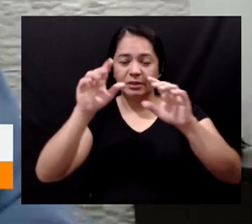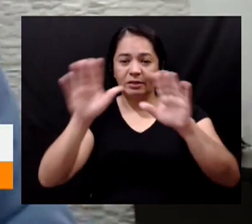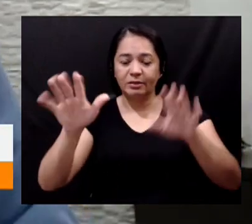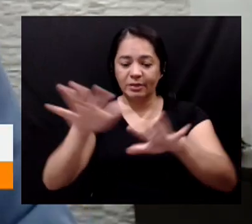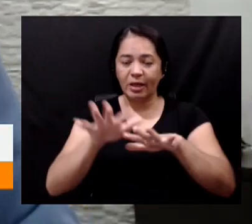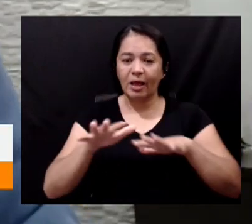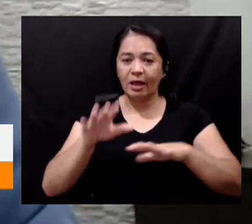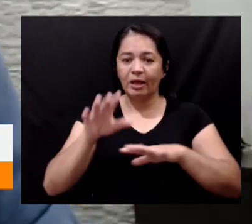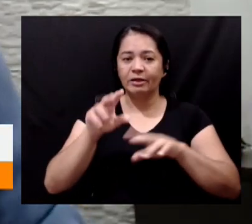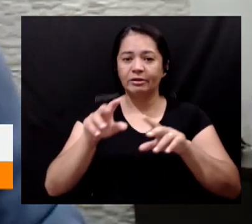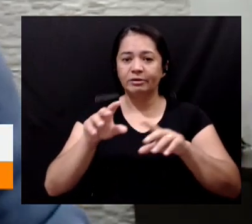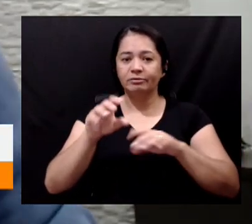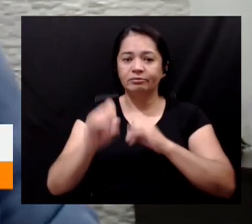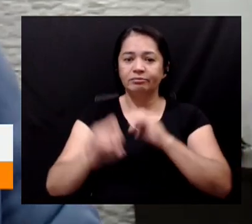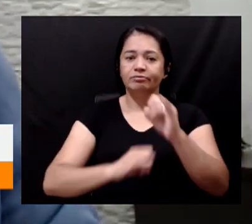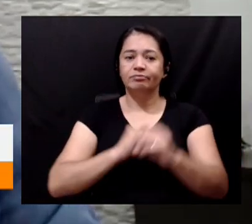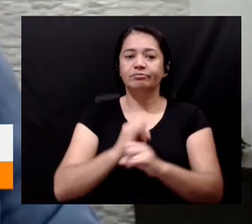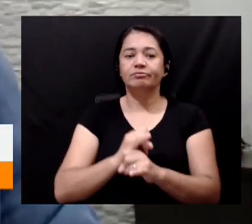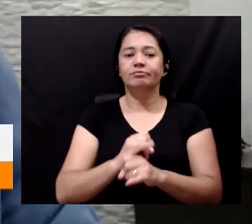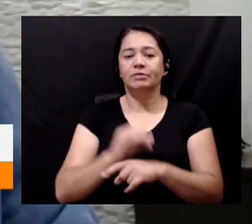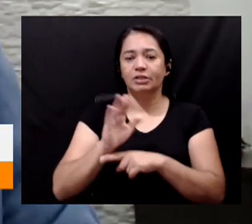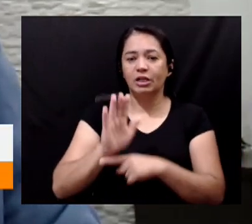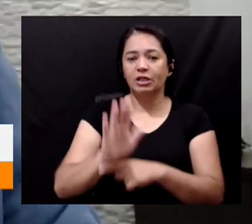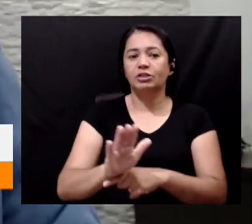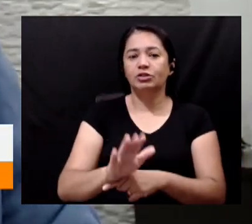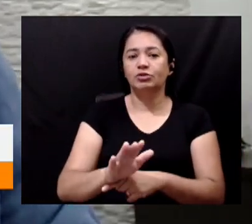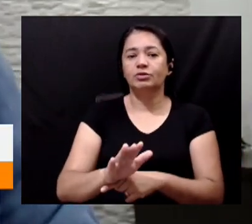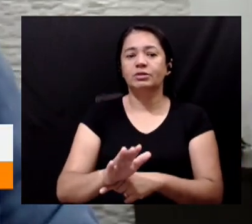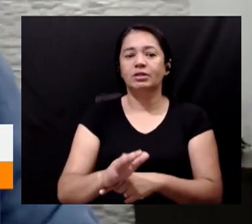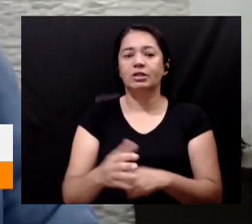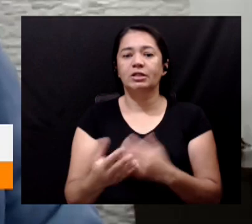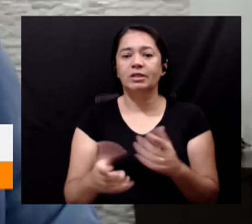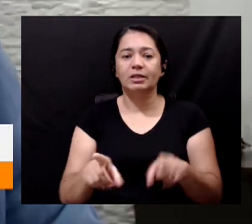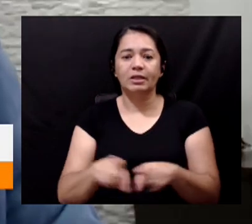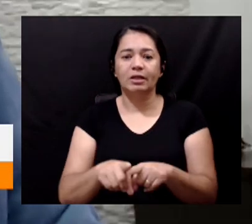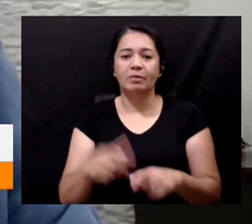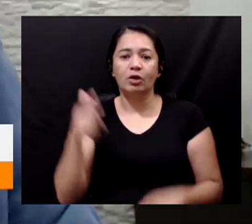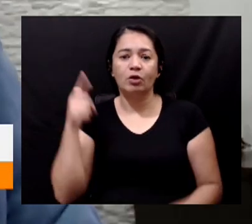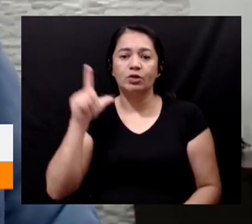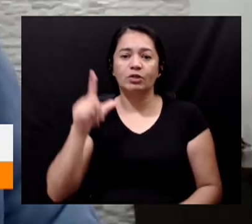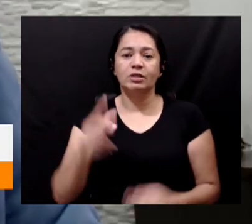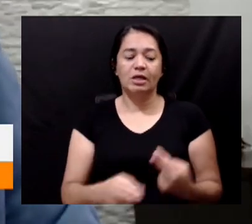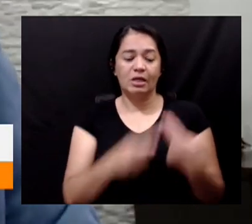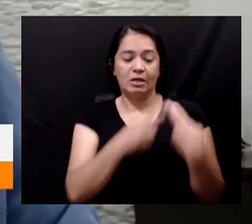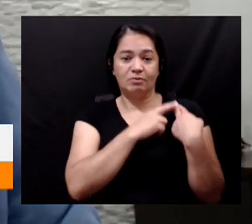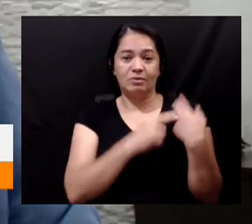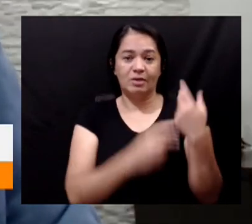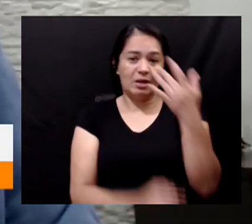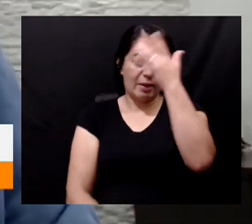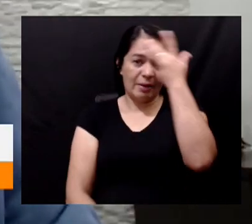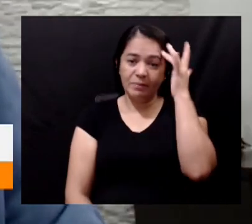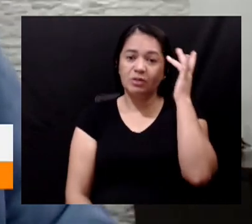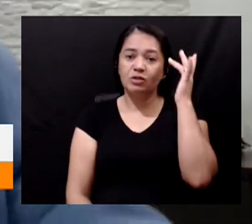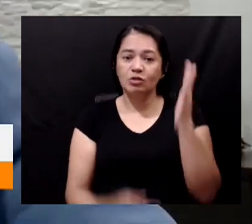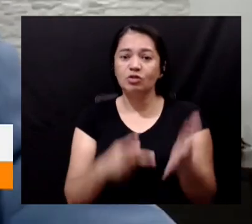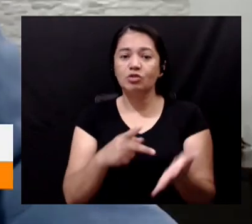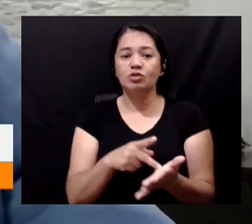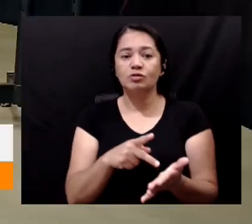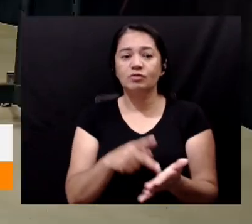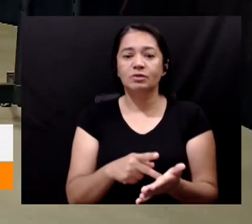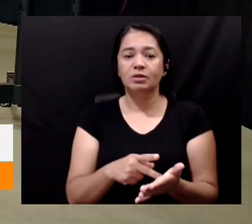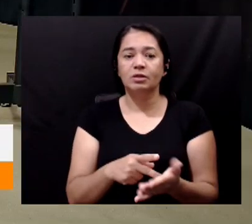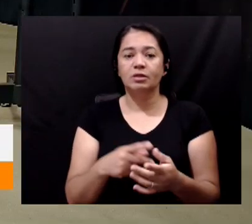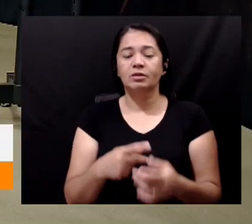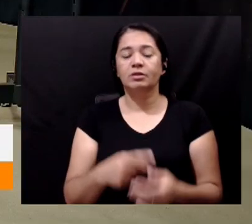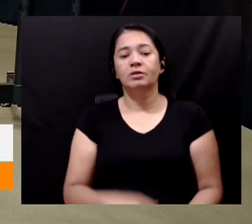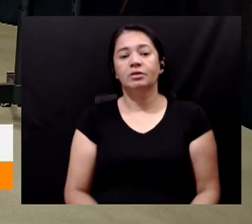não somente na preservação dessas provas, mas para conseguir responsabilizar os responsáveis por estar, digamos que, praticando esses atos.